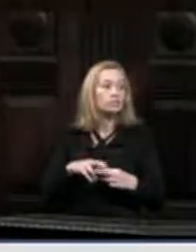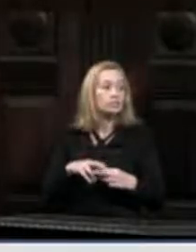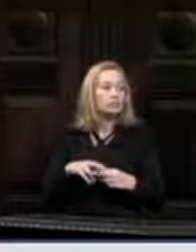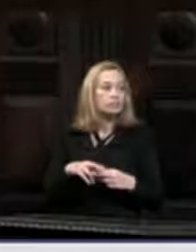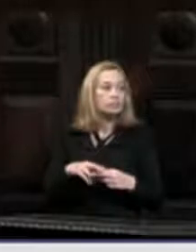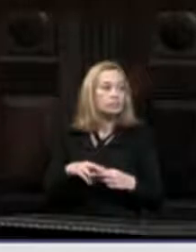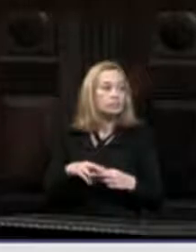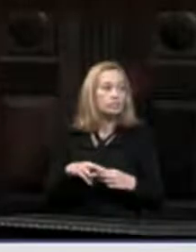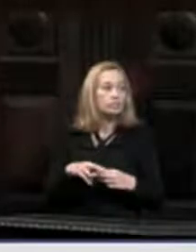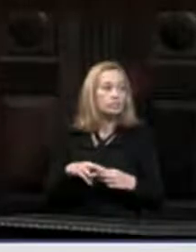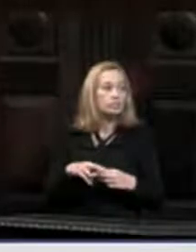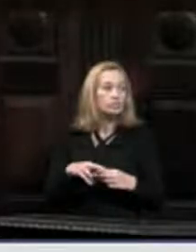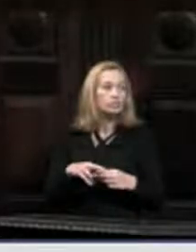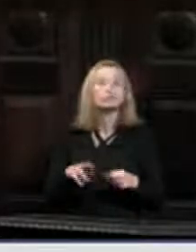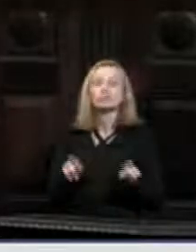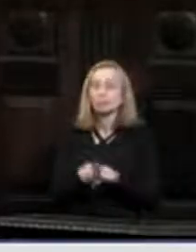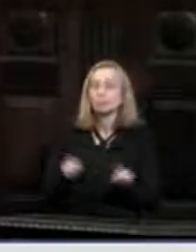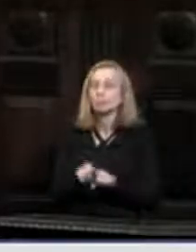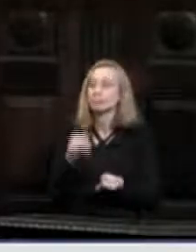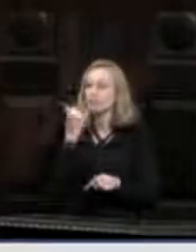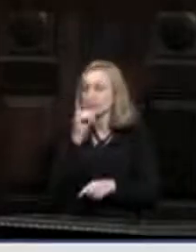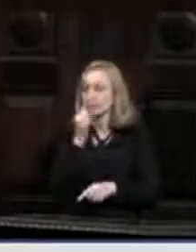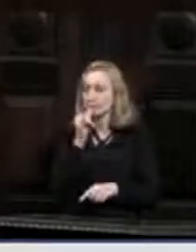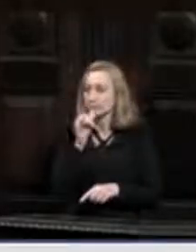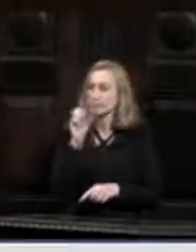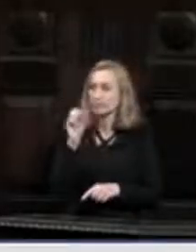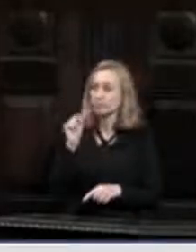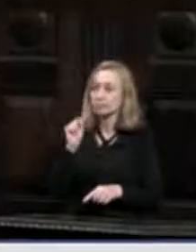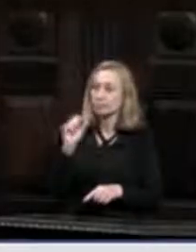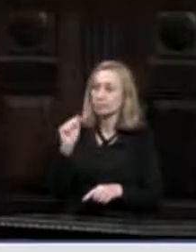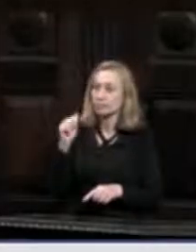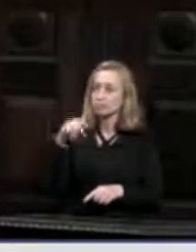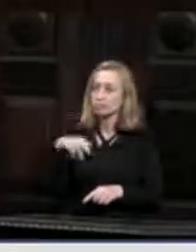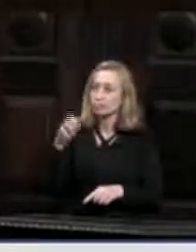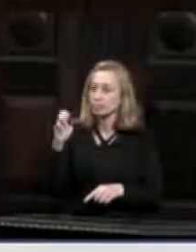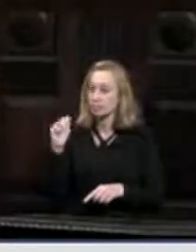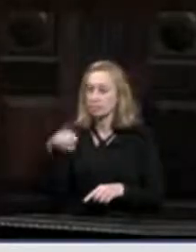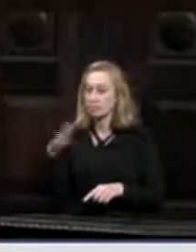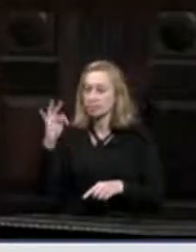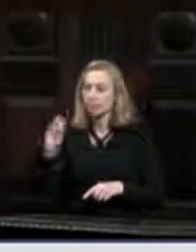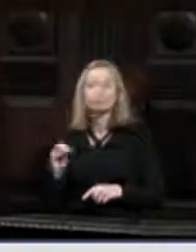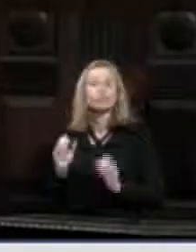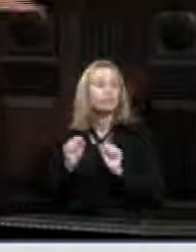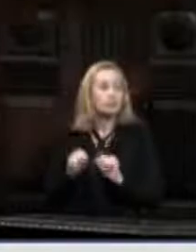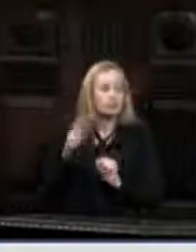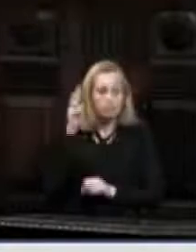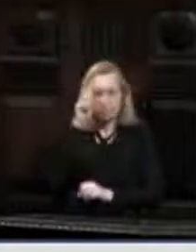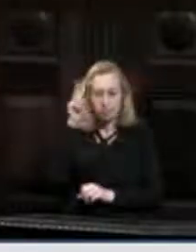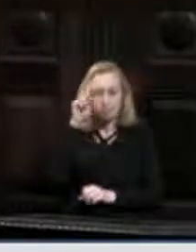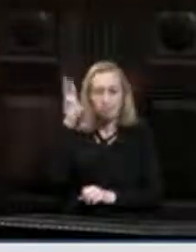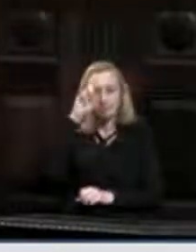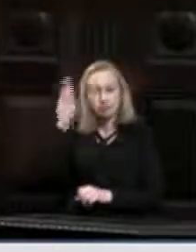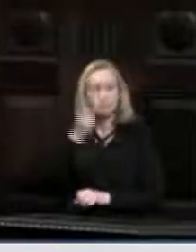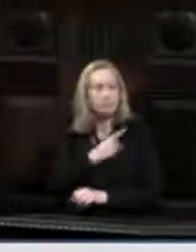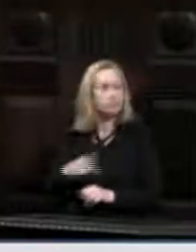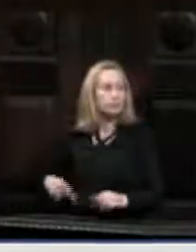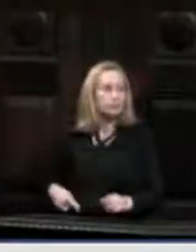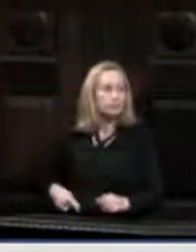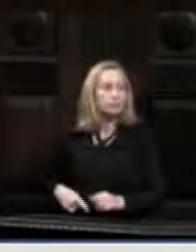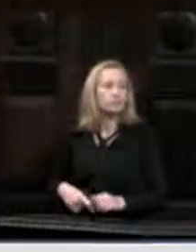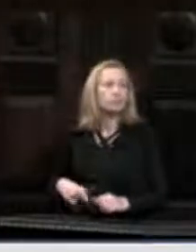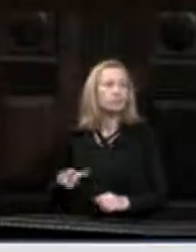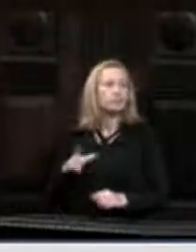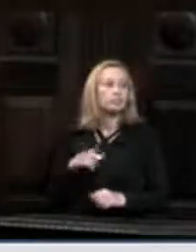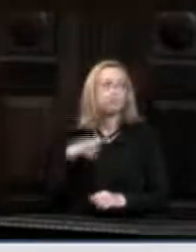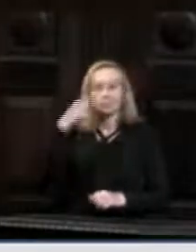da energia e saneamento. Eu gosto de lembrar, senhor presidente, que essa ideia, deputado Giulianelli,